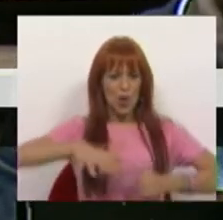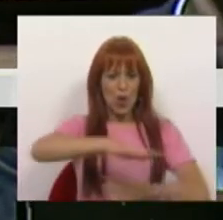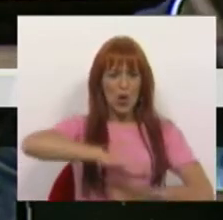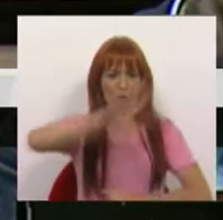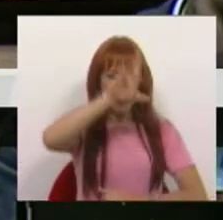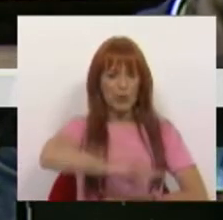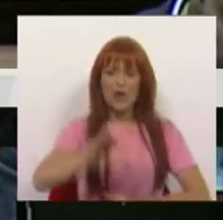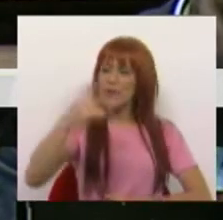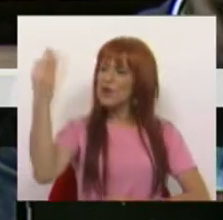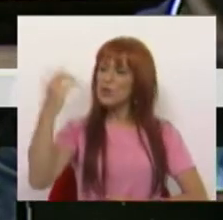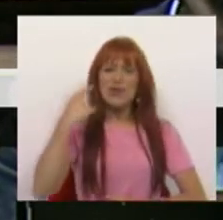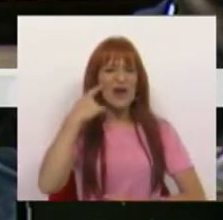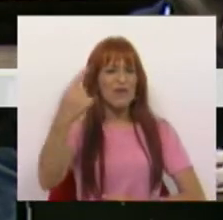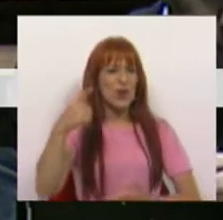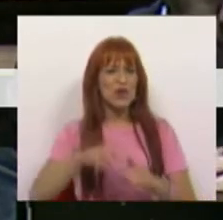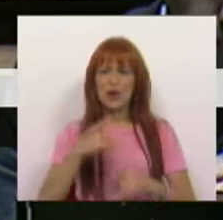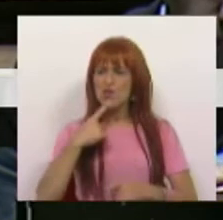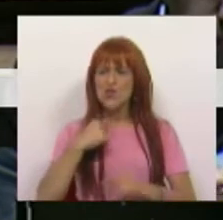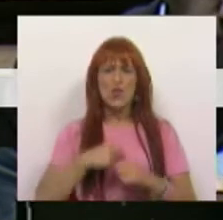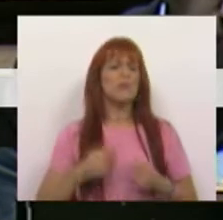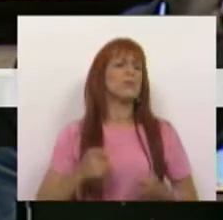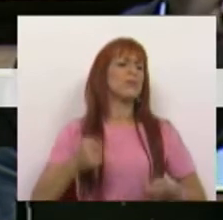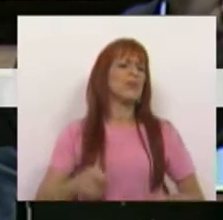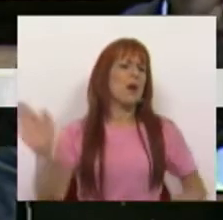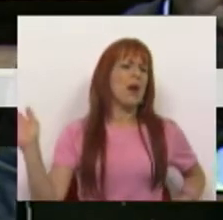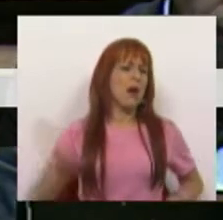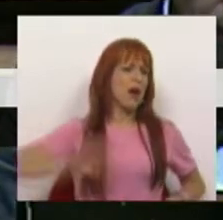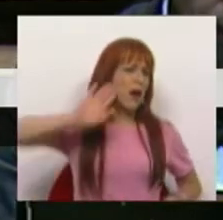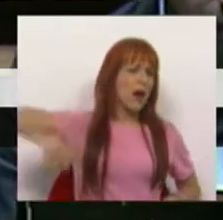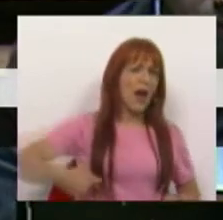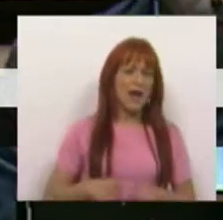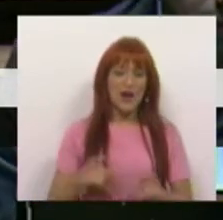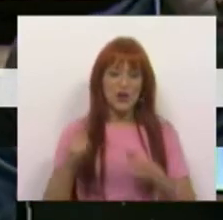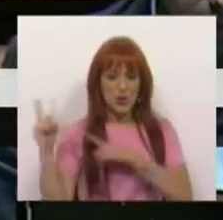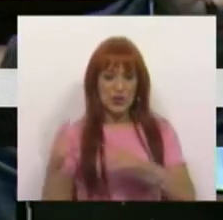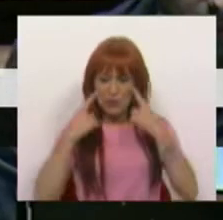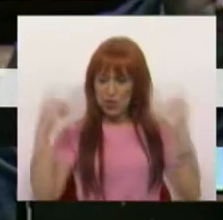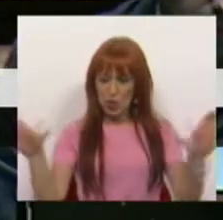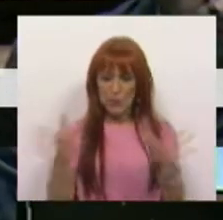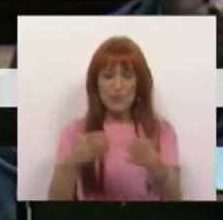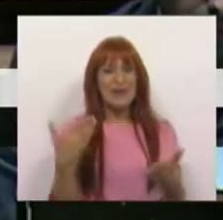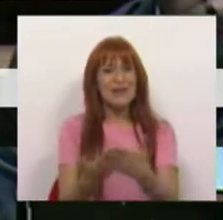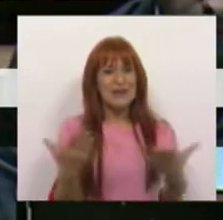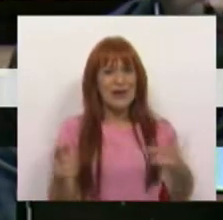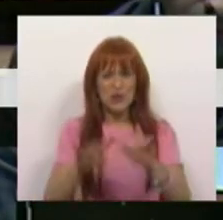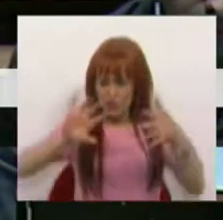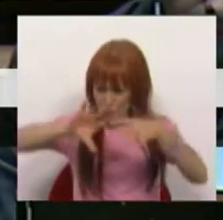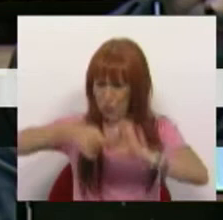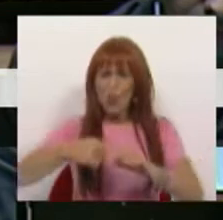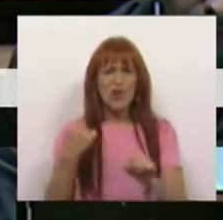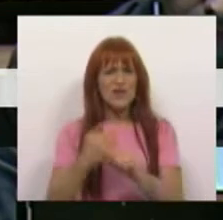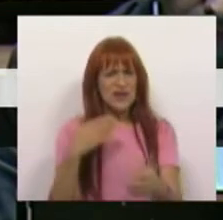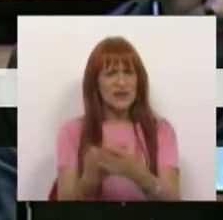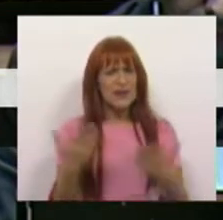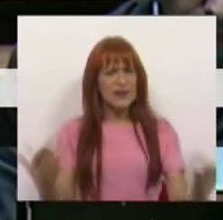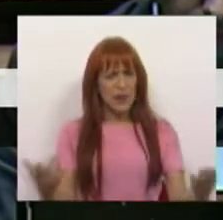e do Porto, assistiu-se a um enorme desinvestimento no transporte público coletivo, o que levou a uma degradação do